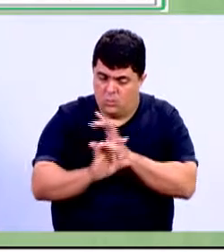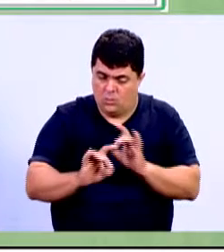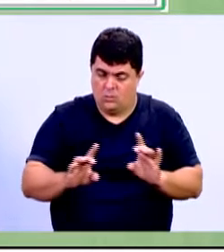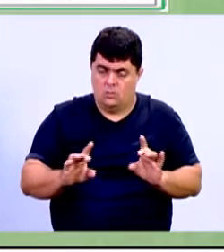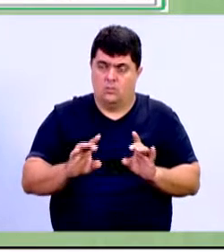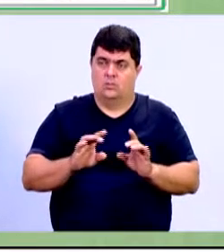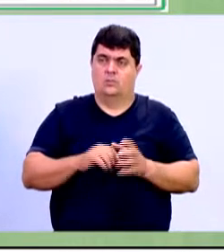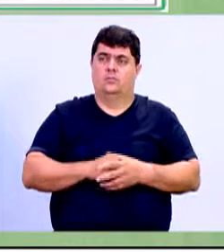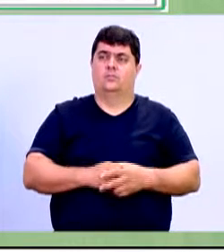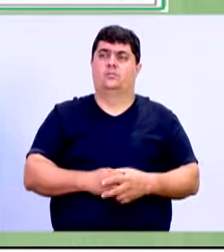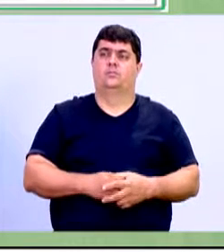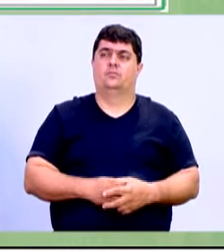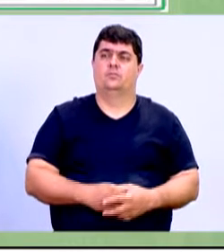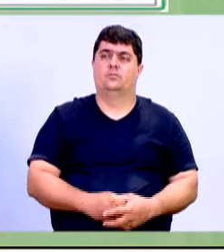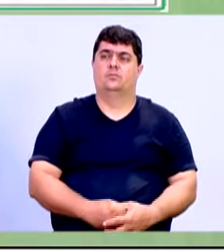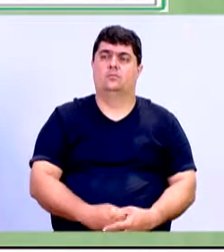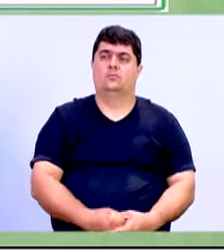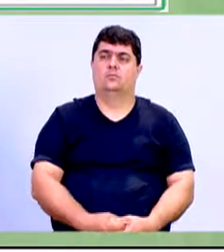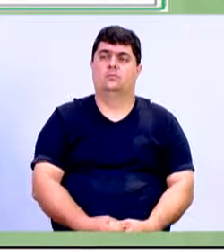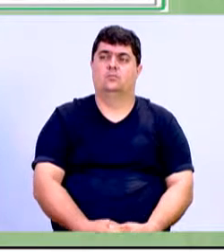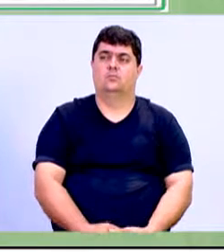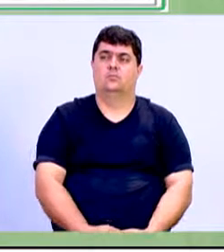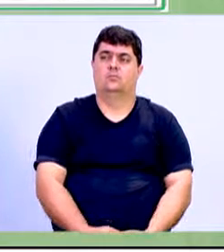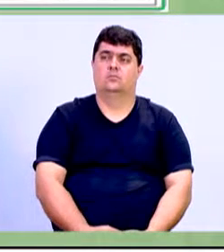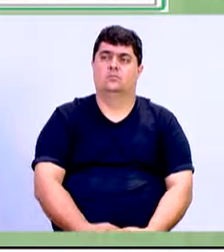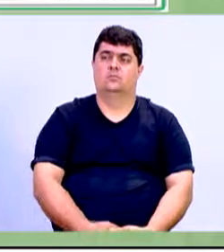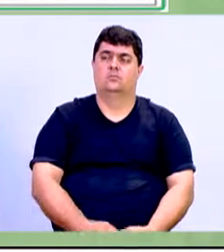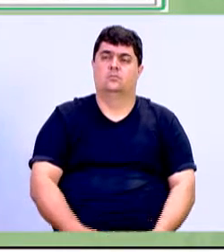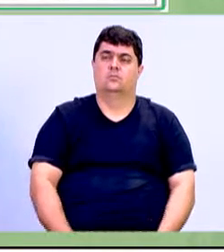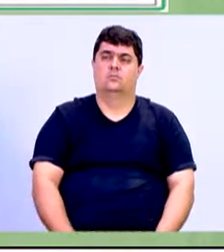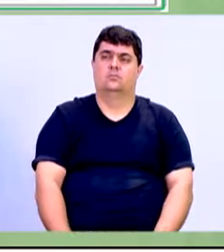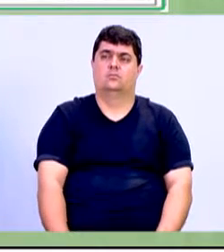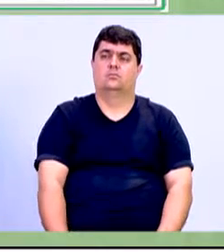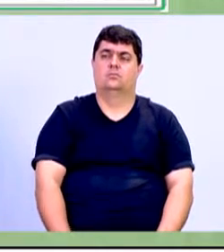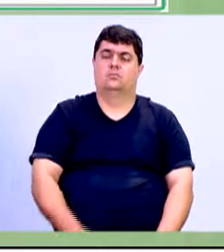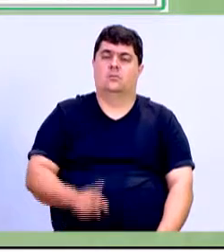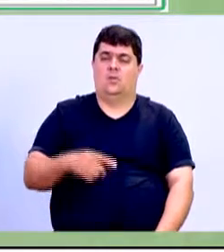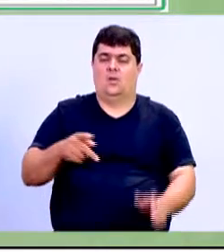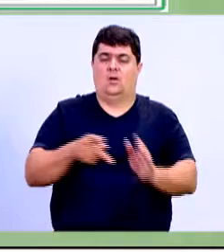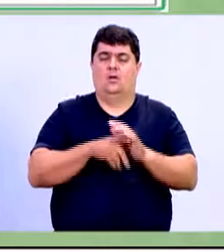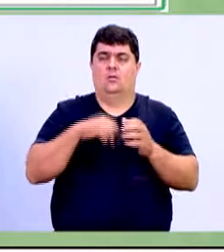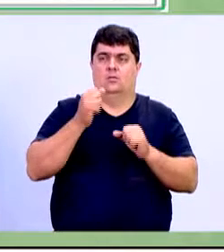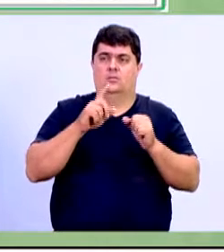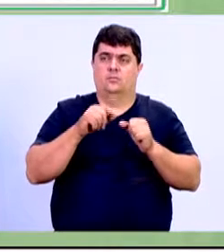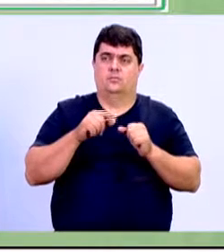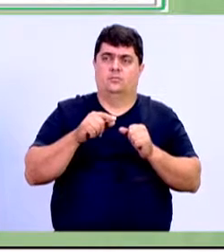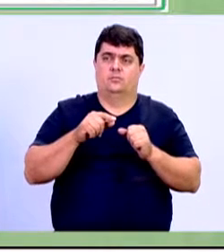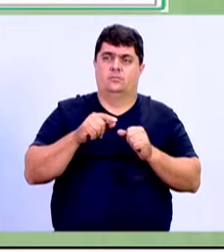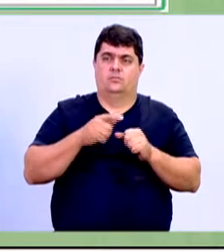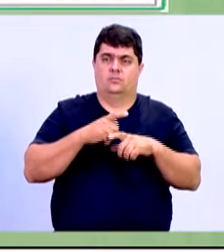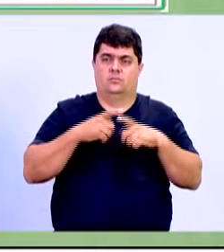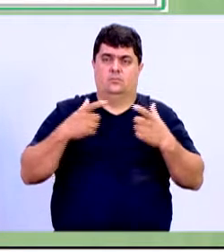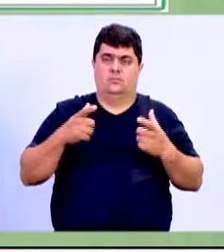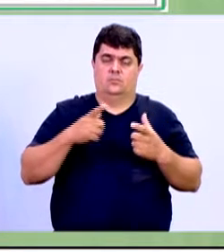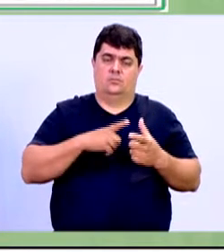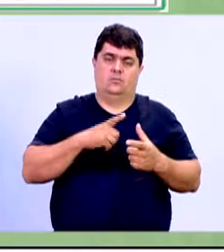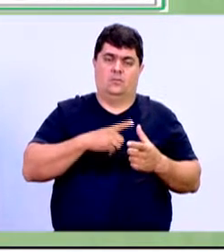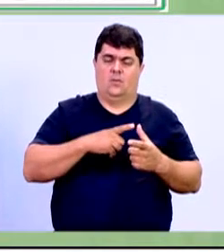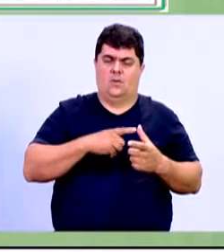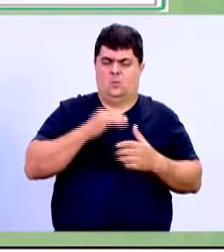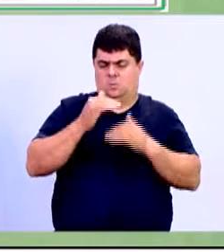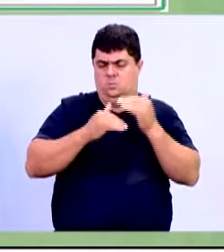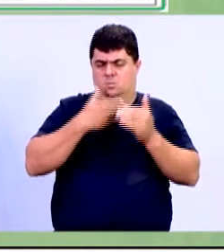funcionar como firewall. E a Palo Alto é um dos fabricantes, né? Uma dos grandes